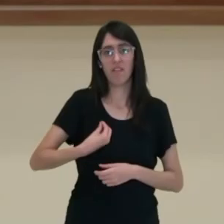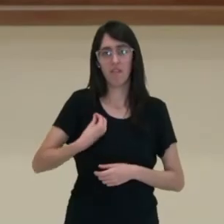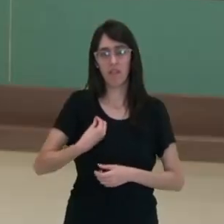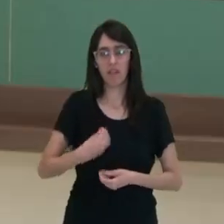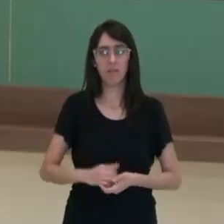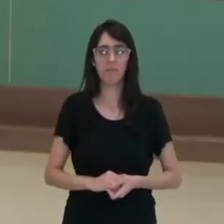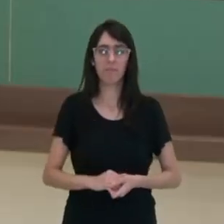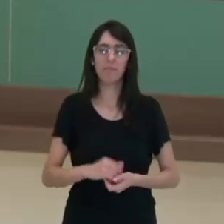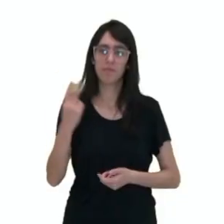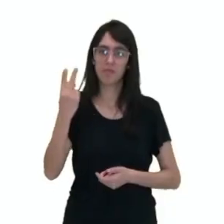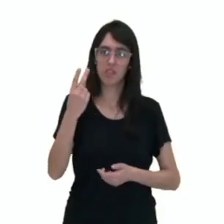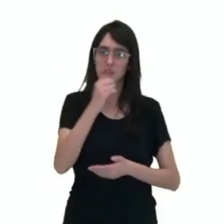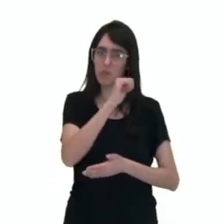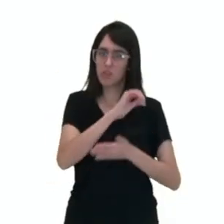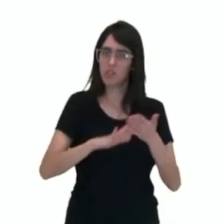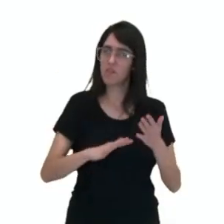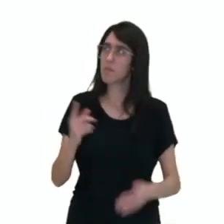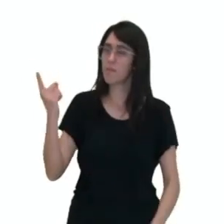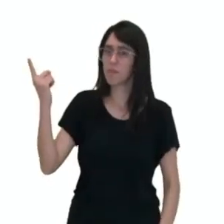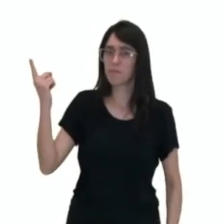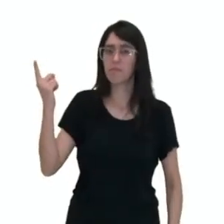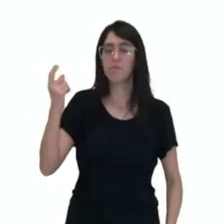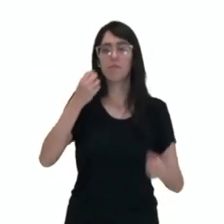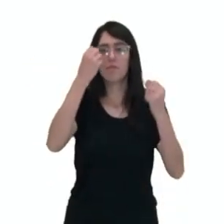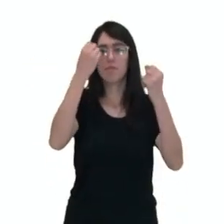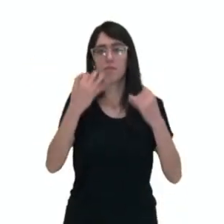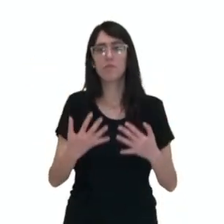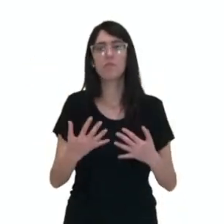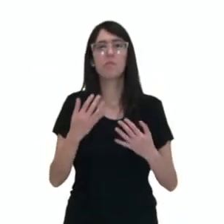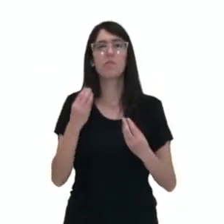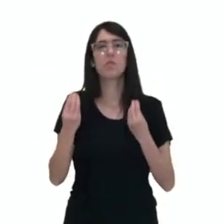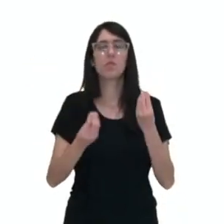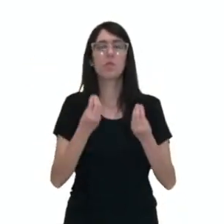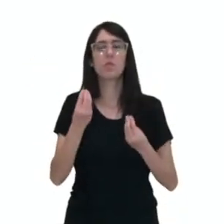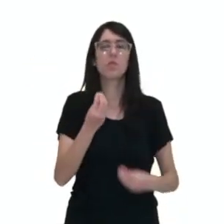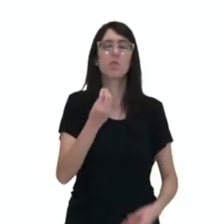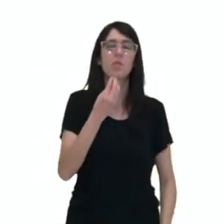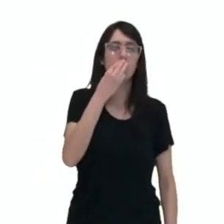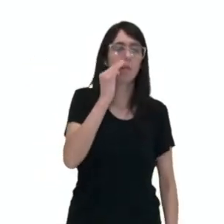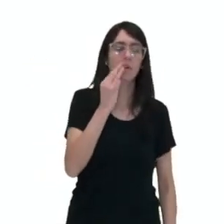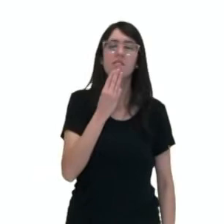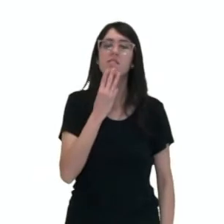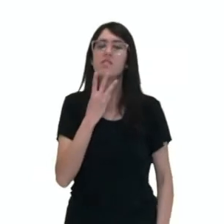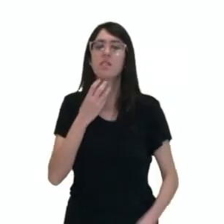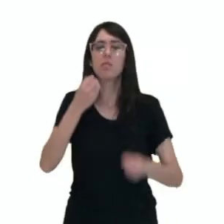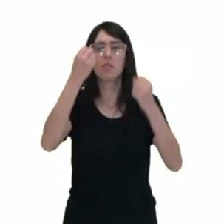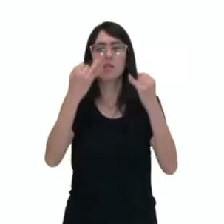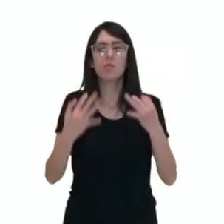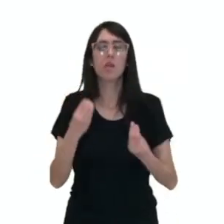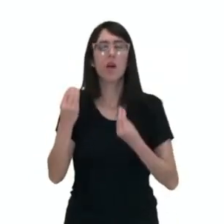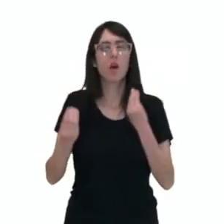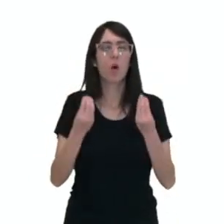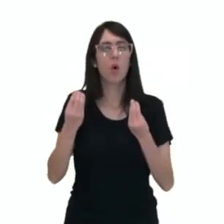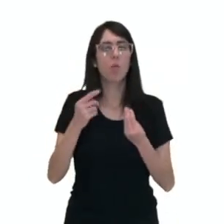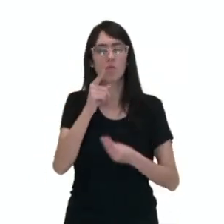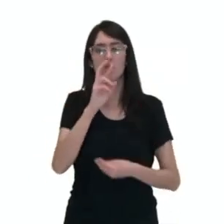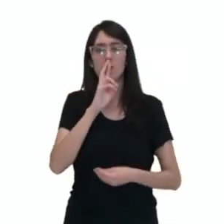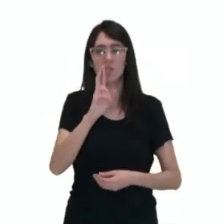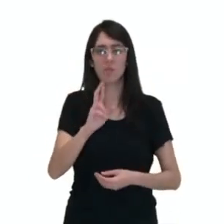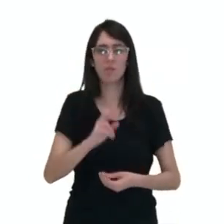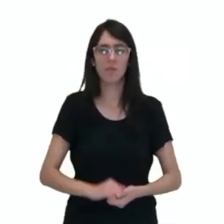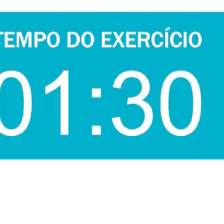Aqui na segunda atividade a gente vai diferenciar as perspectivas de Marx e Weber sobre desigualdades sociais. Vamos lá?